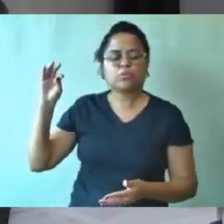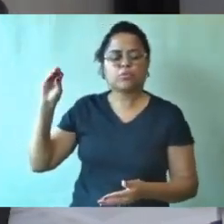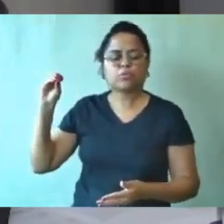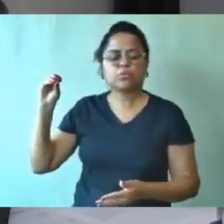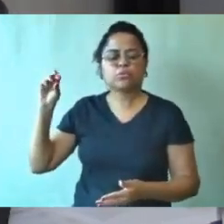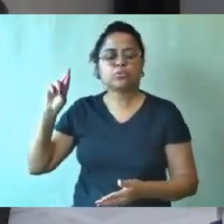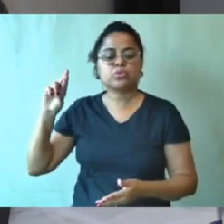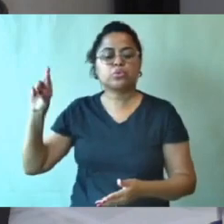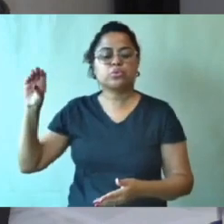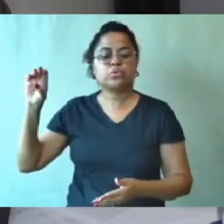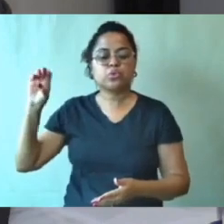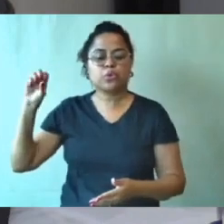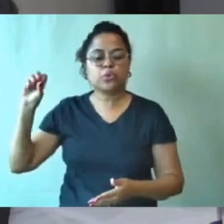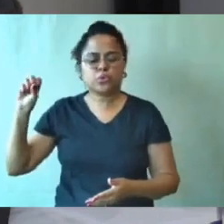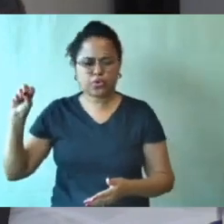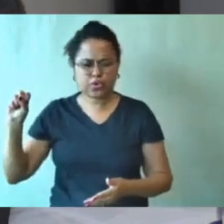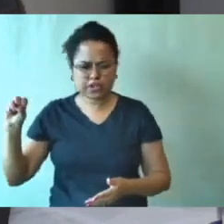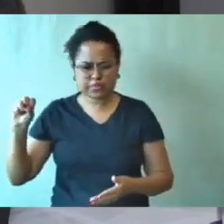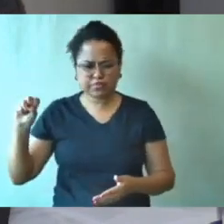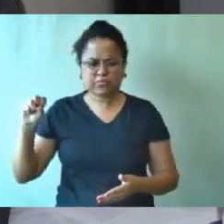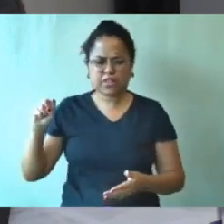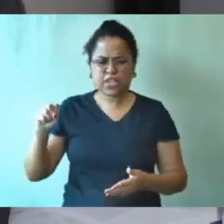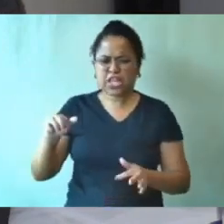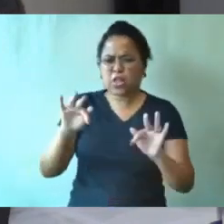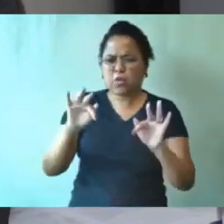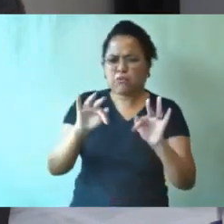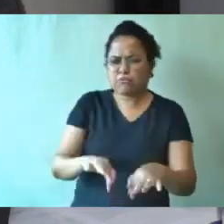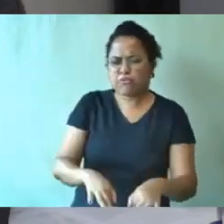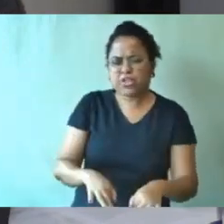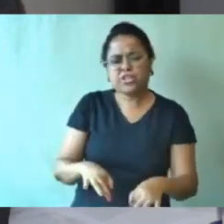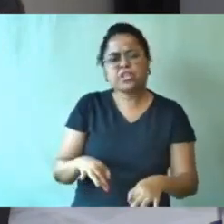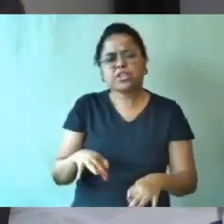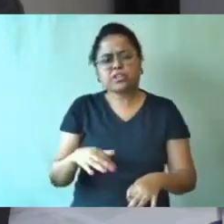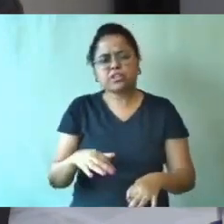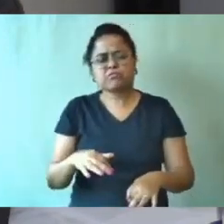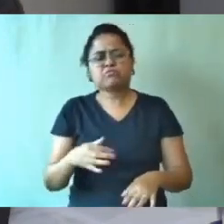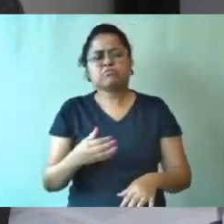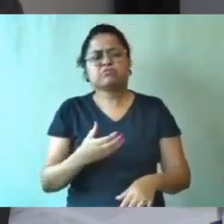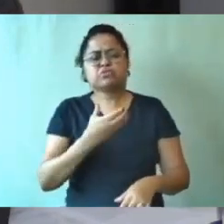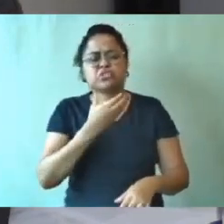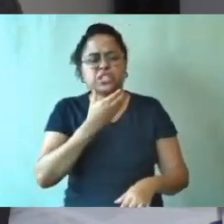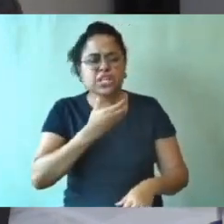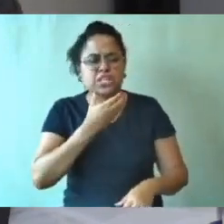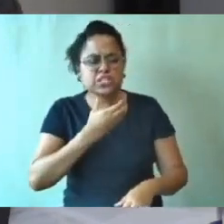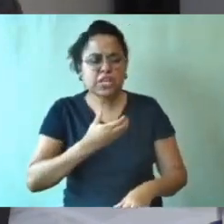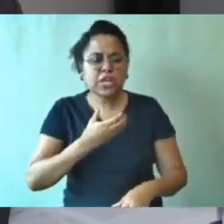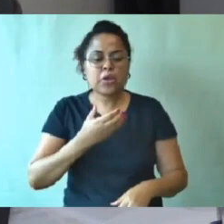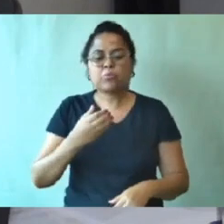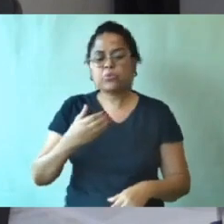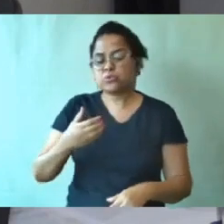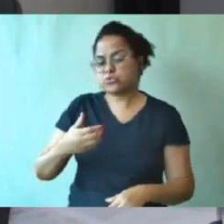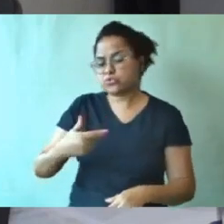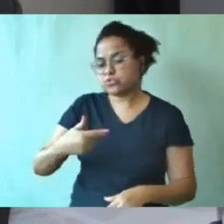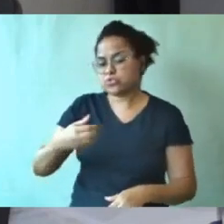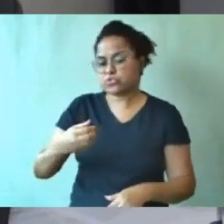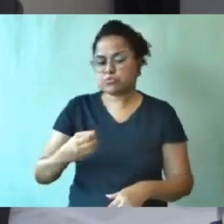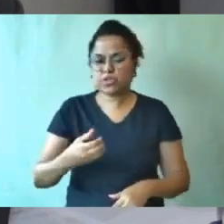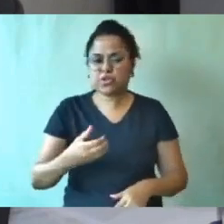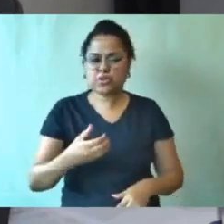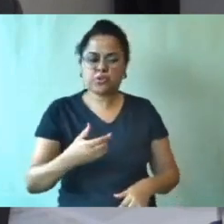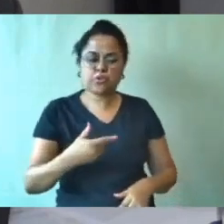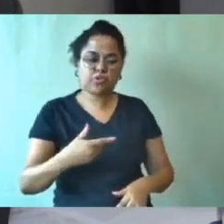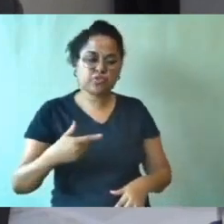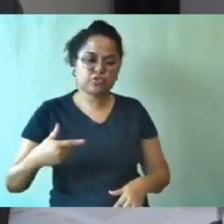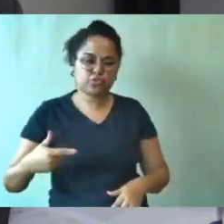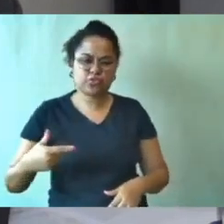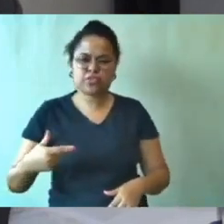no final do ano de 22, em dezembro, né, que ela decidiu por não continuar a sua operação, visto